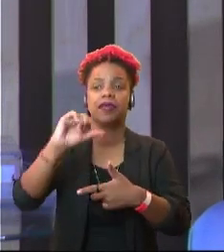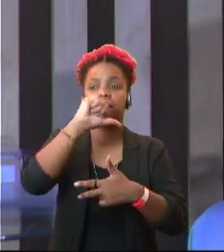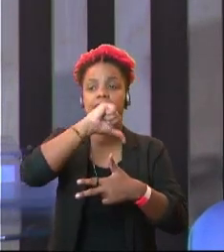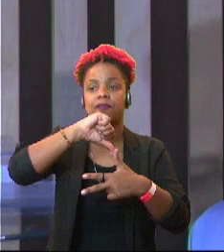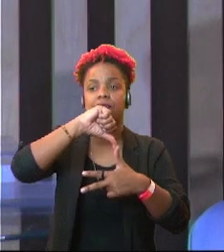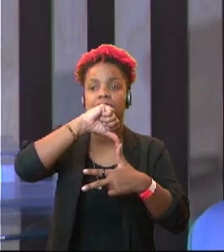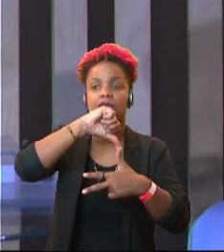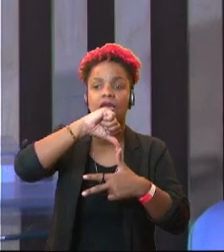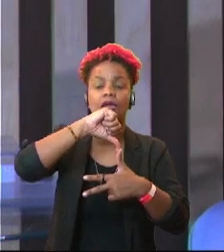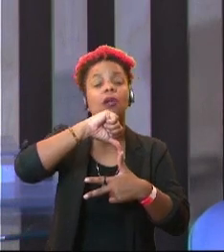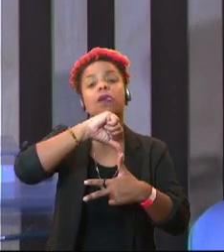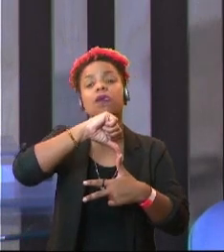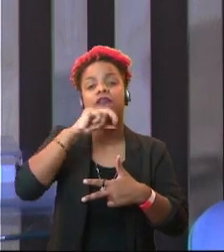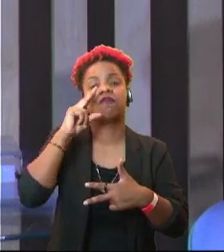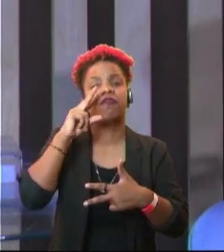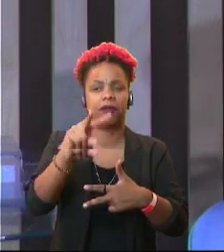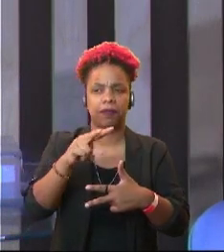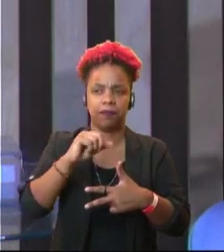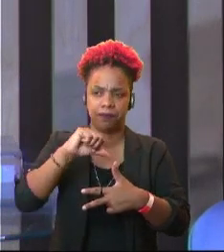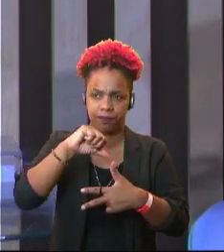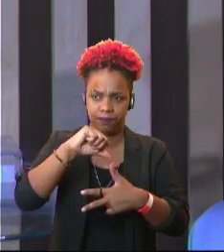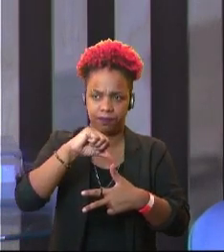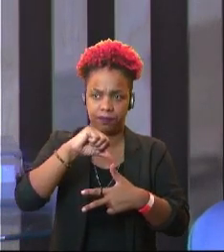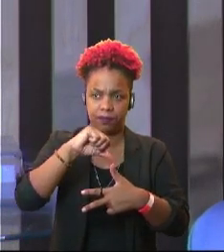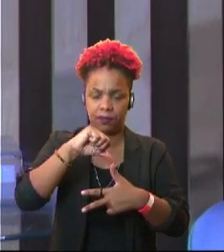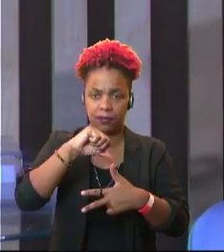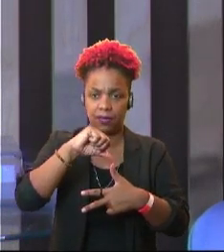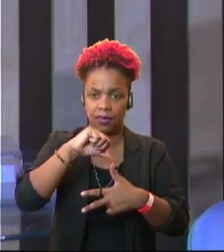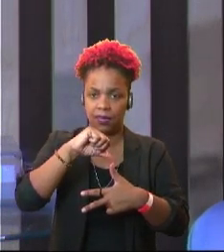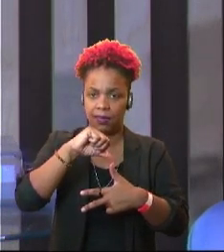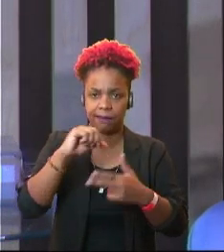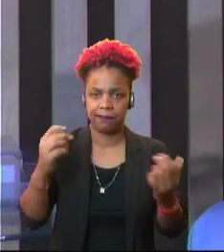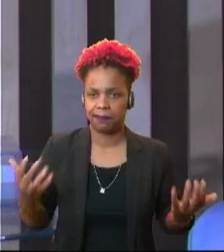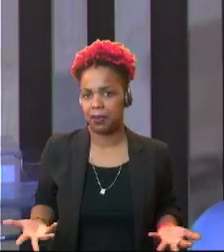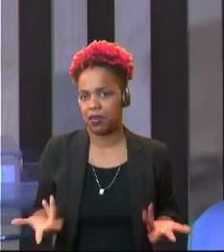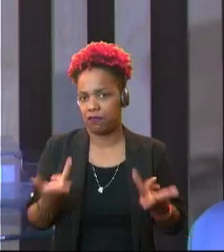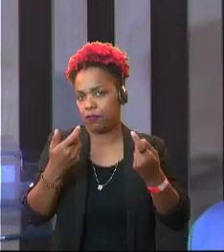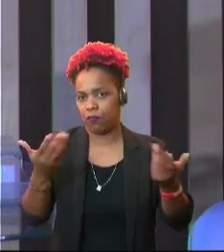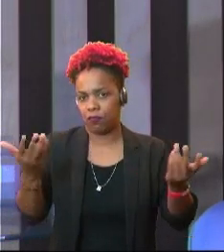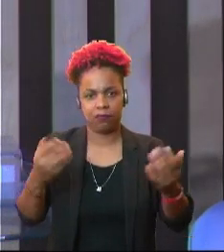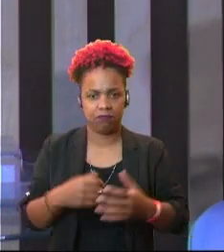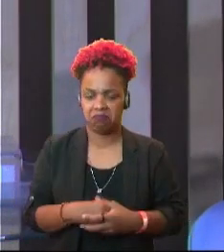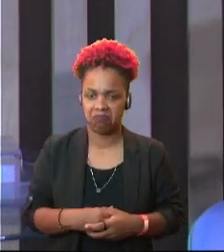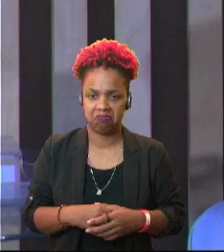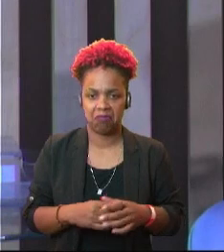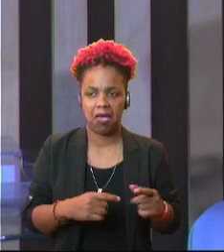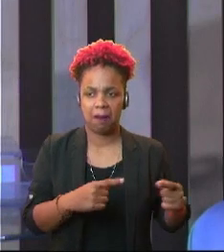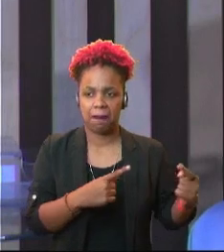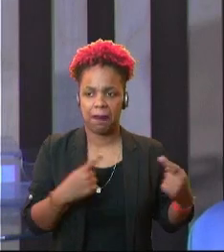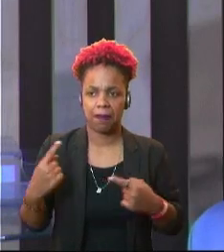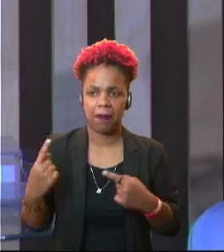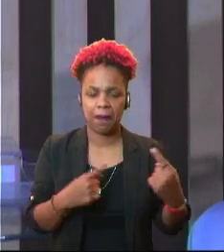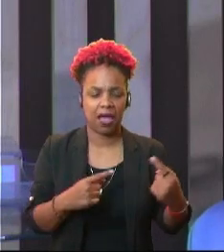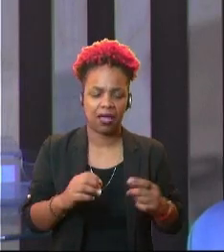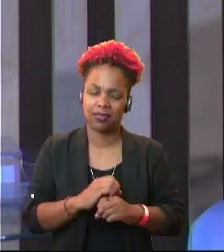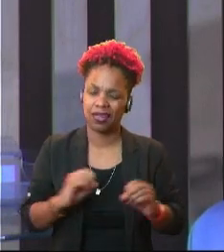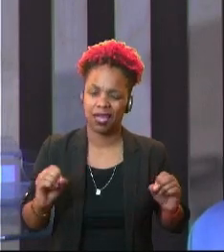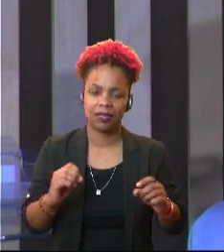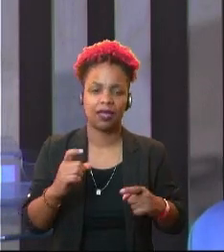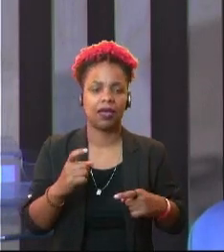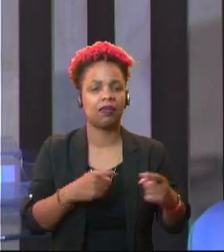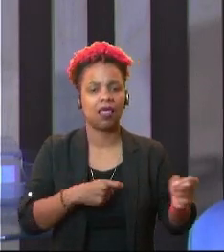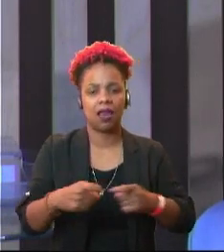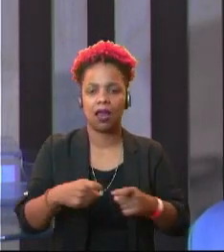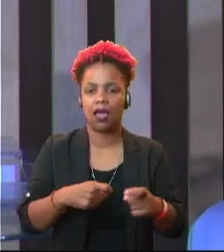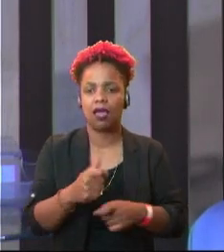A gente olha para a América Latina e fala assim, ah, olha, esse aí é o paraíso, né? Não tem conflitos geopolíticos,